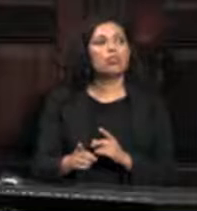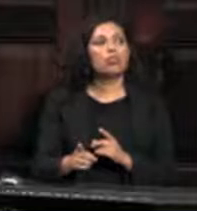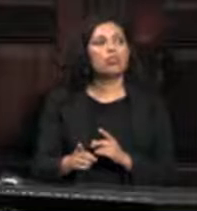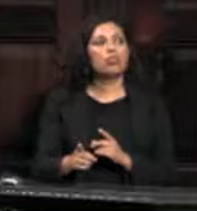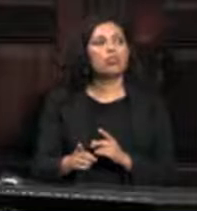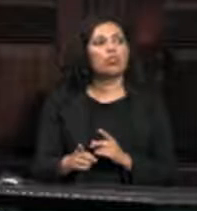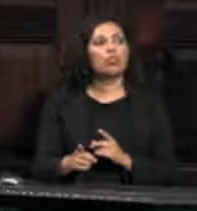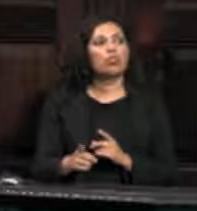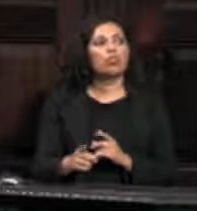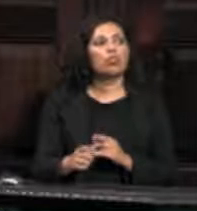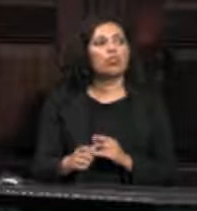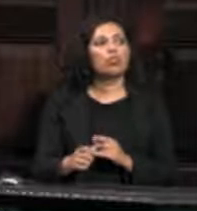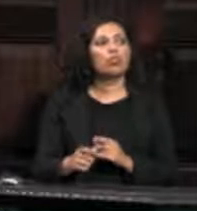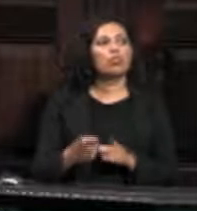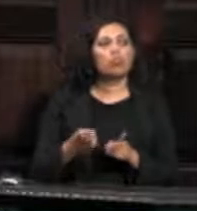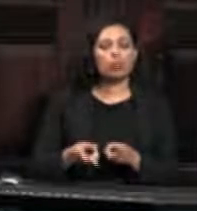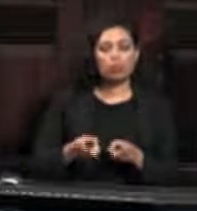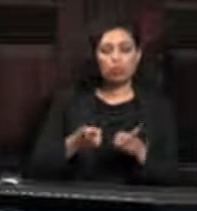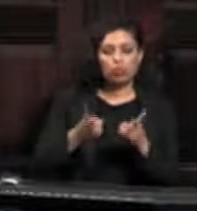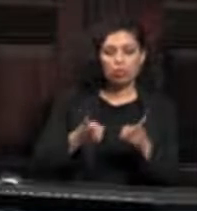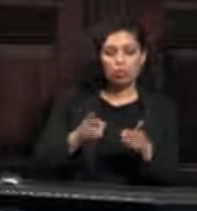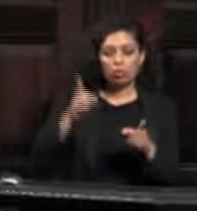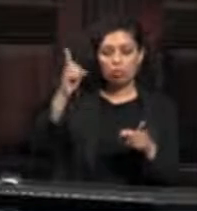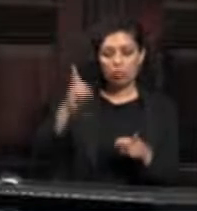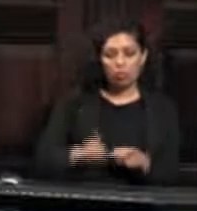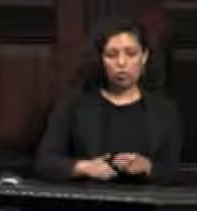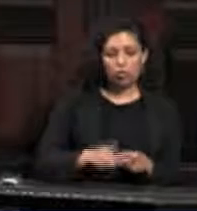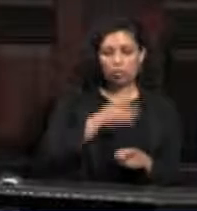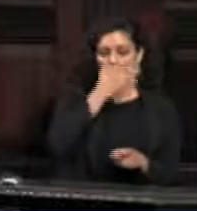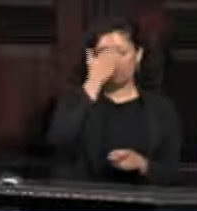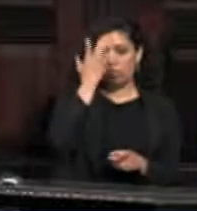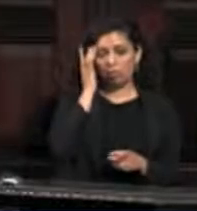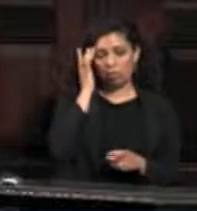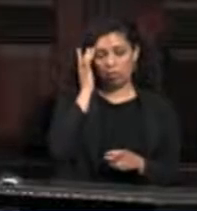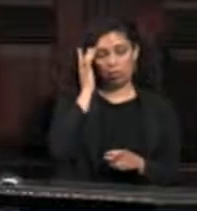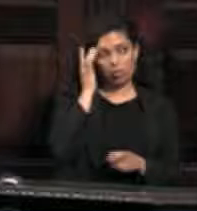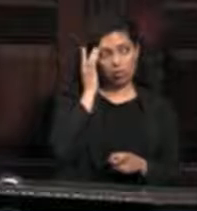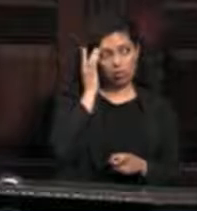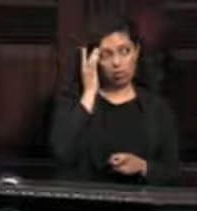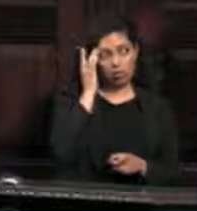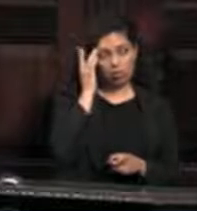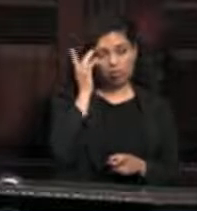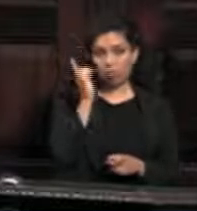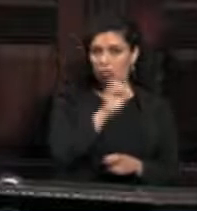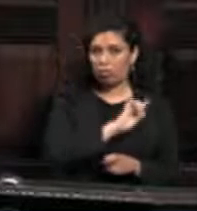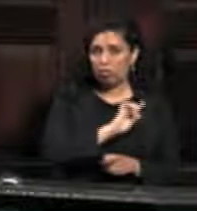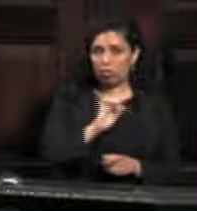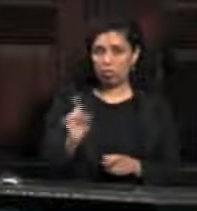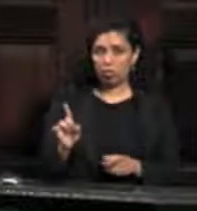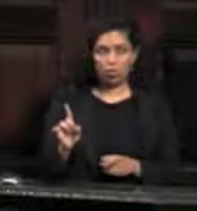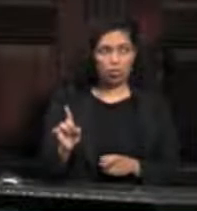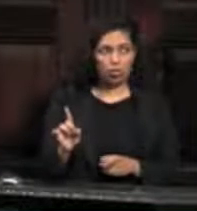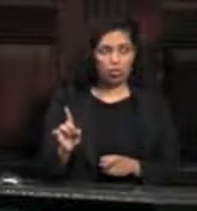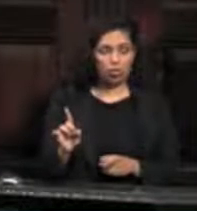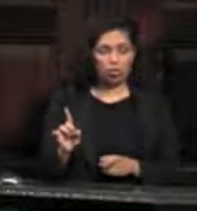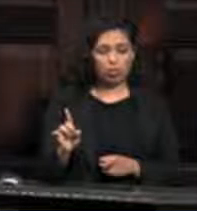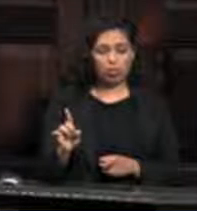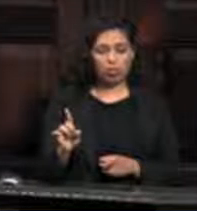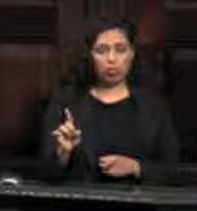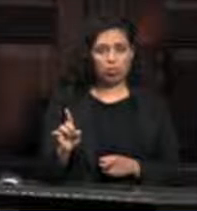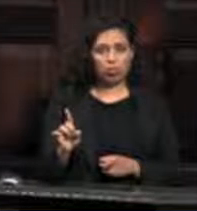por prevalecer o legítimo direito de pessoas que não